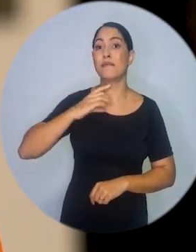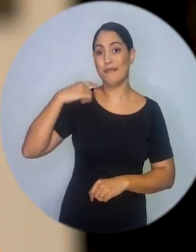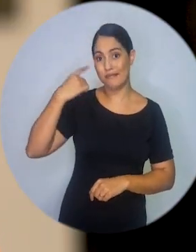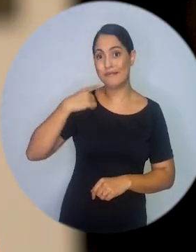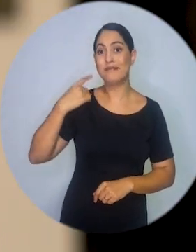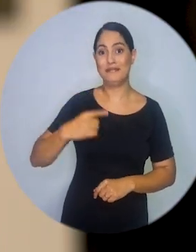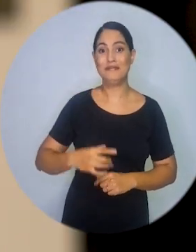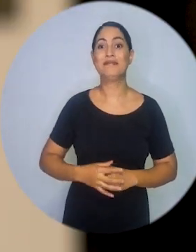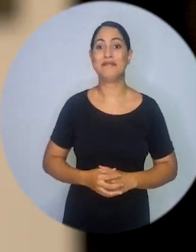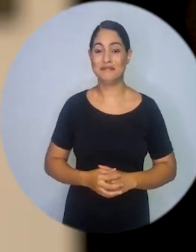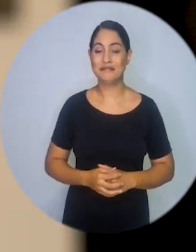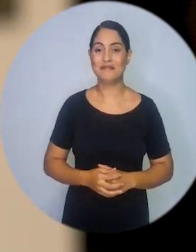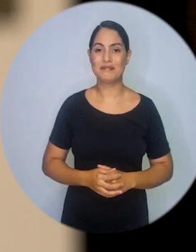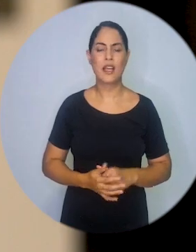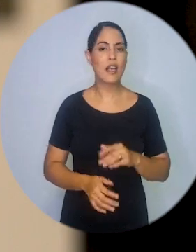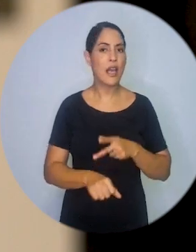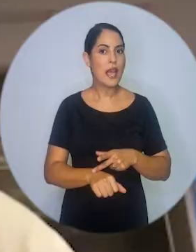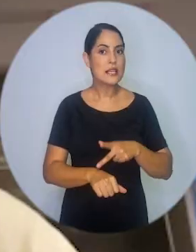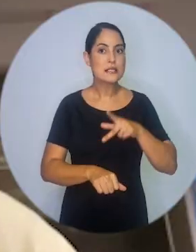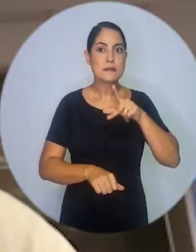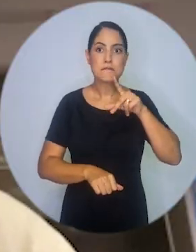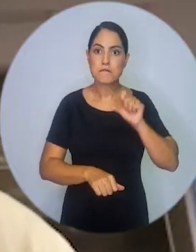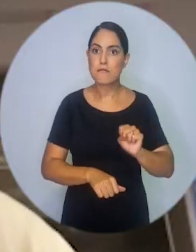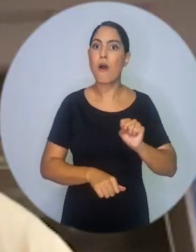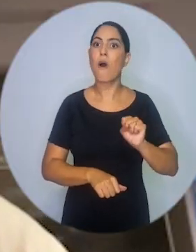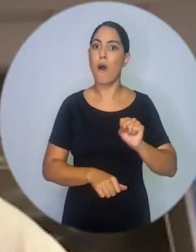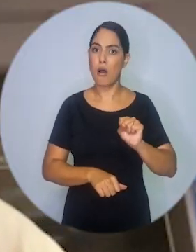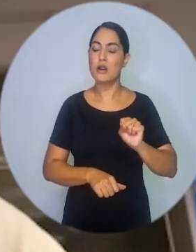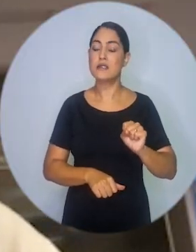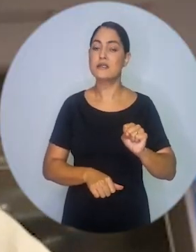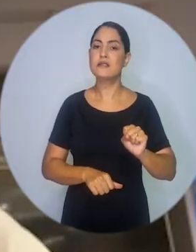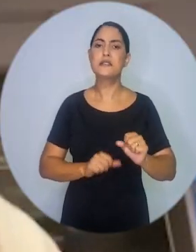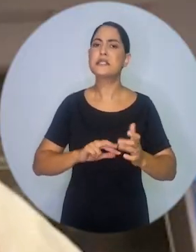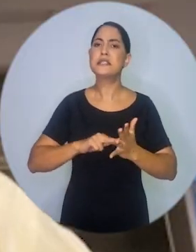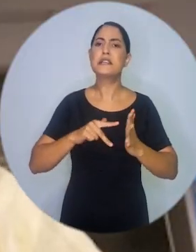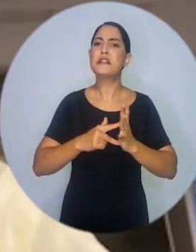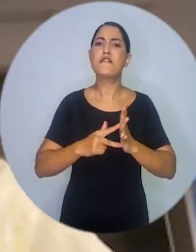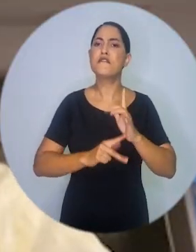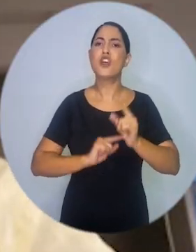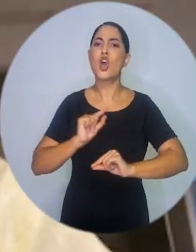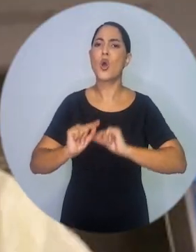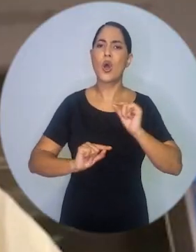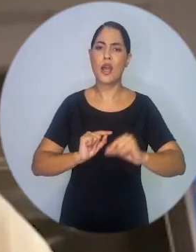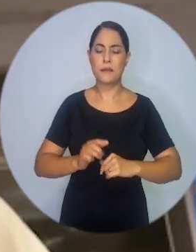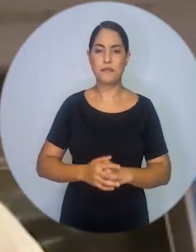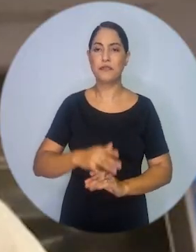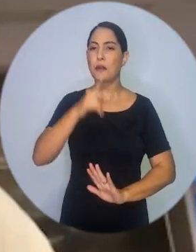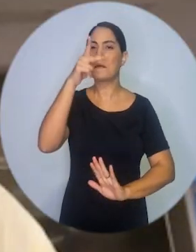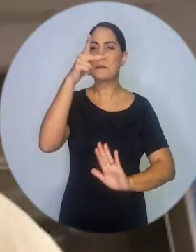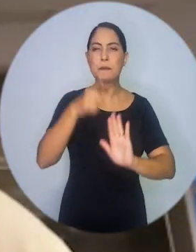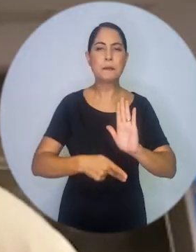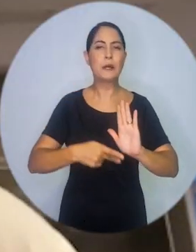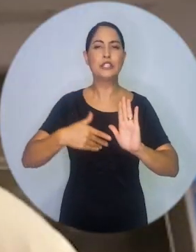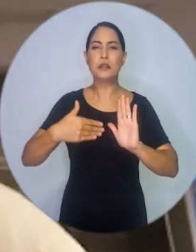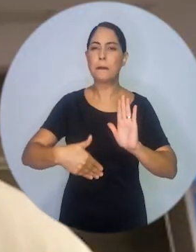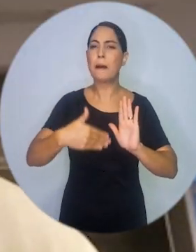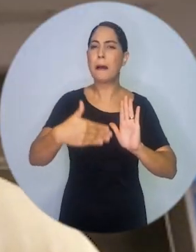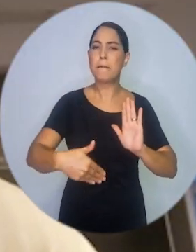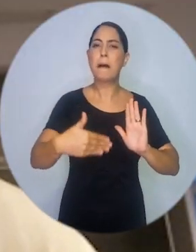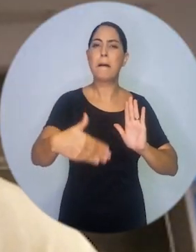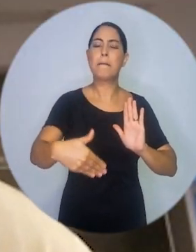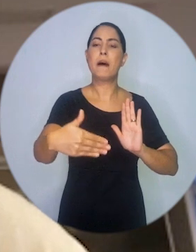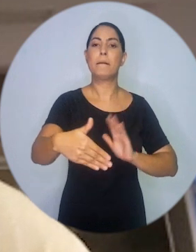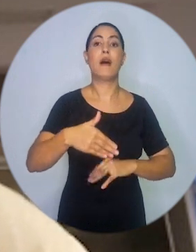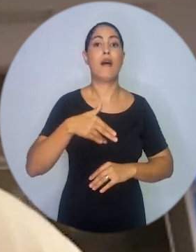pós-graduação gratuito da advocacia brasileira. Essa pós-graduação ela é a continuidade do